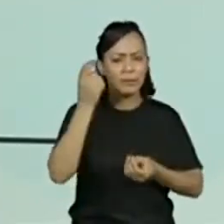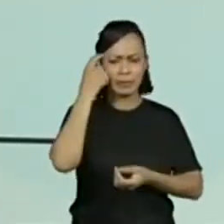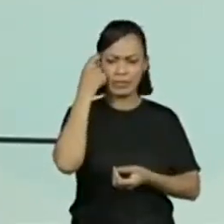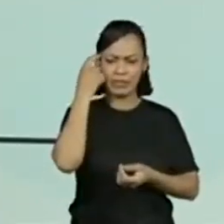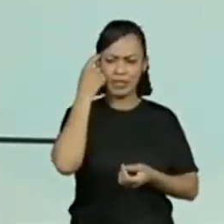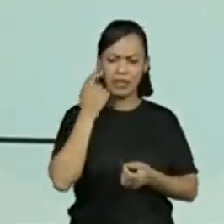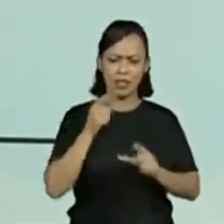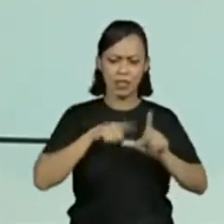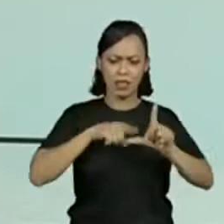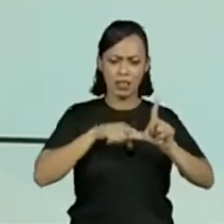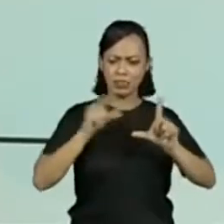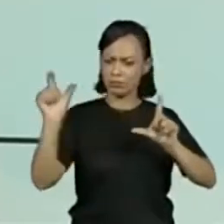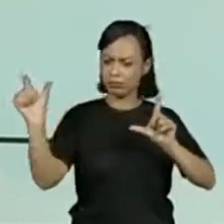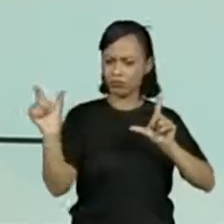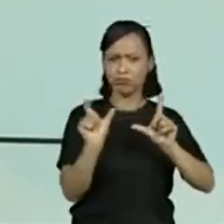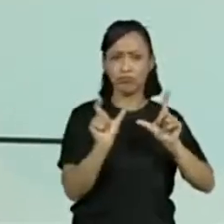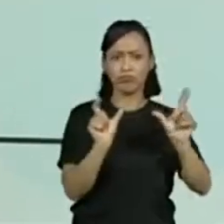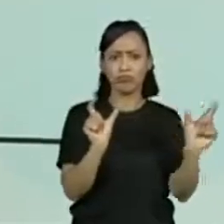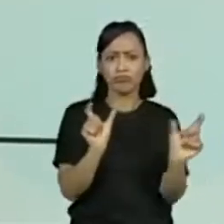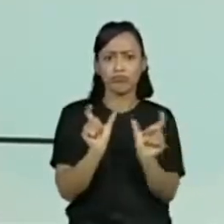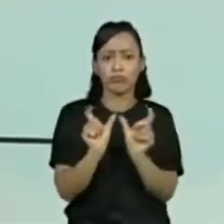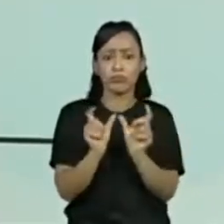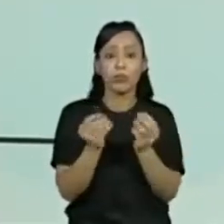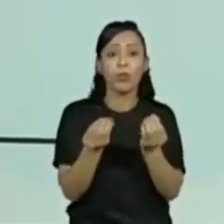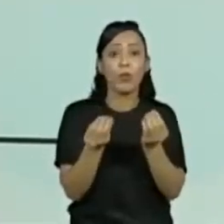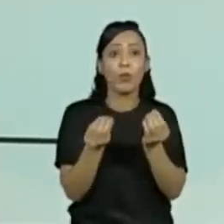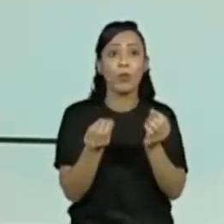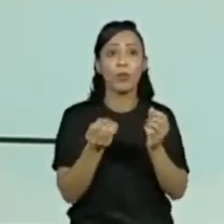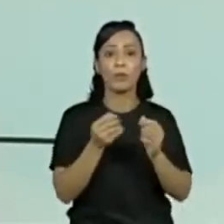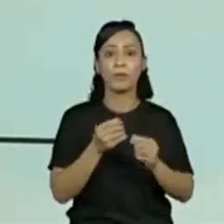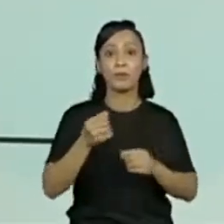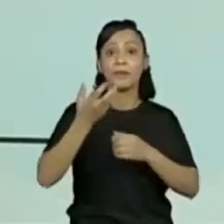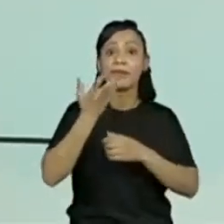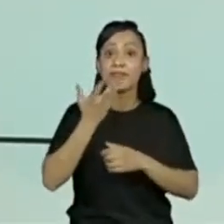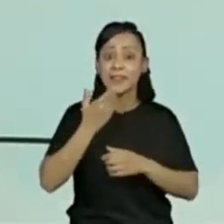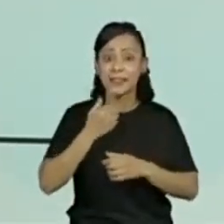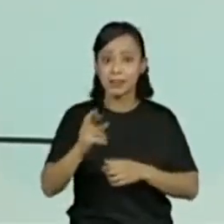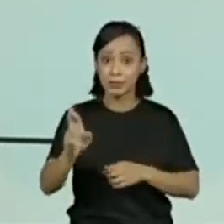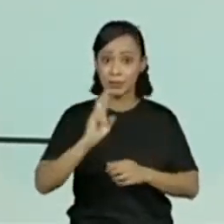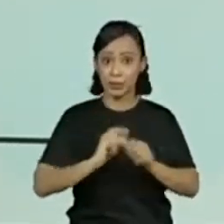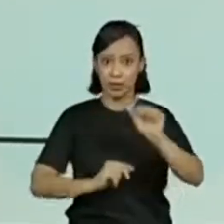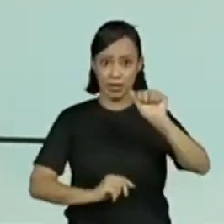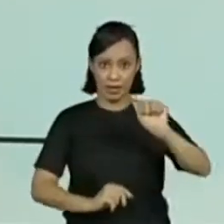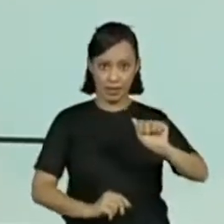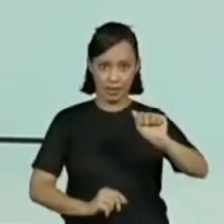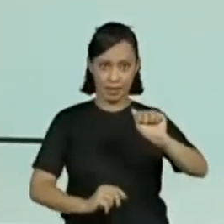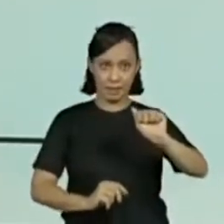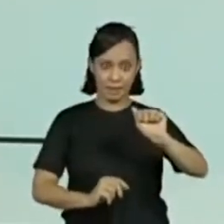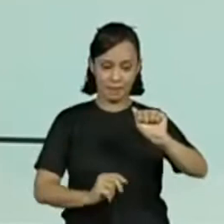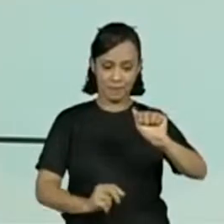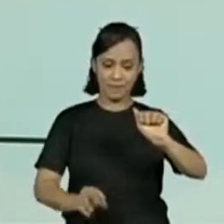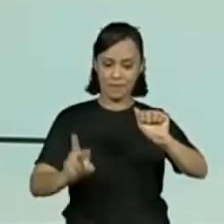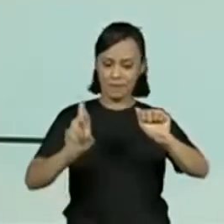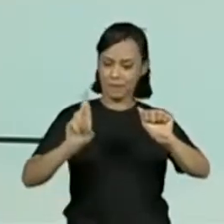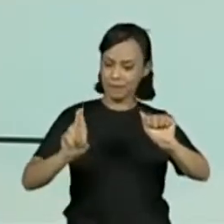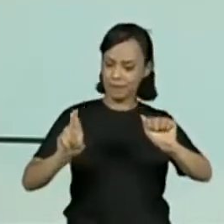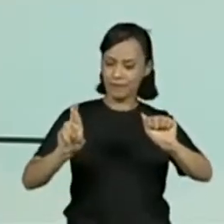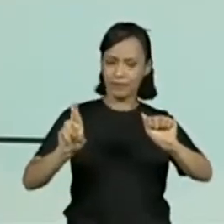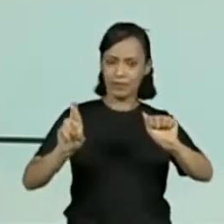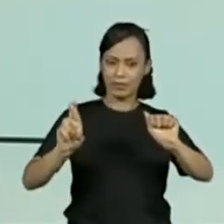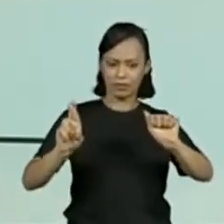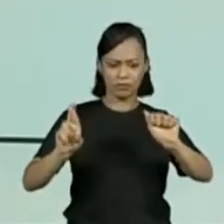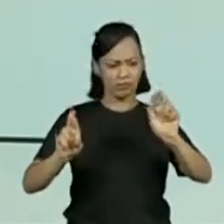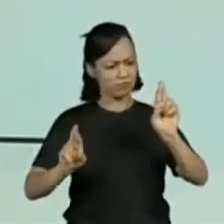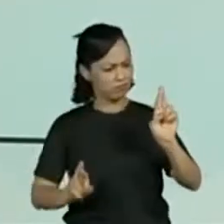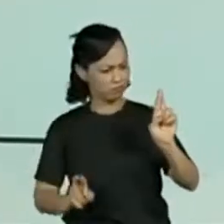uma criança usou a Bom dia outros ou R pode ajudá-las a